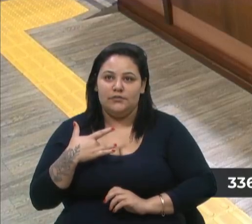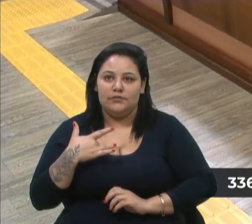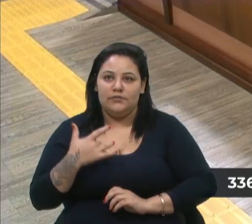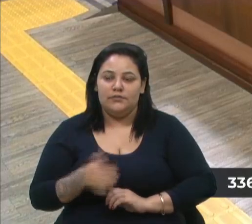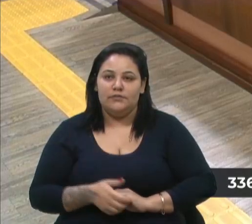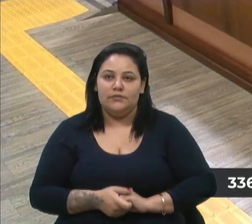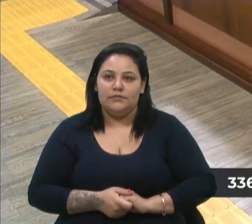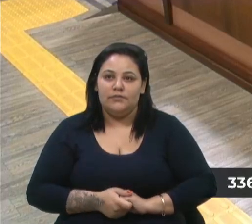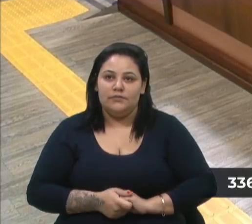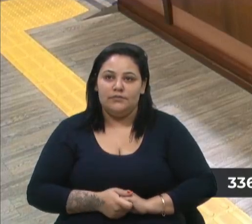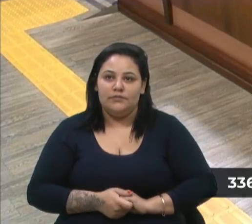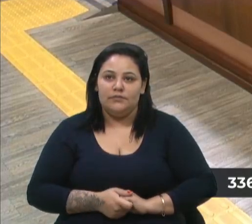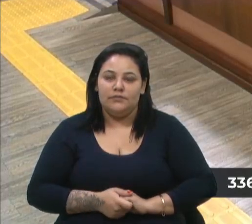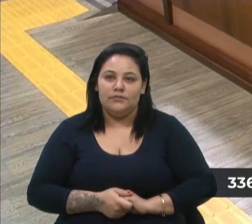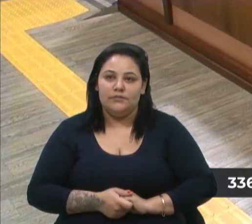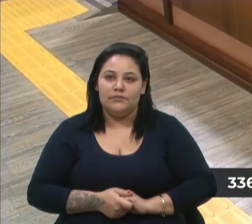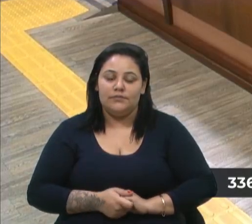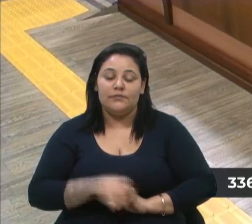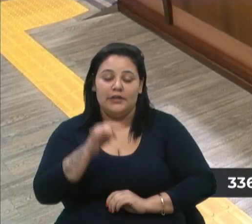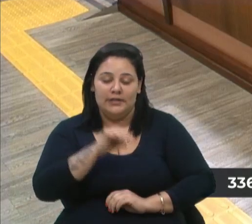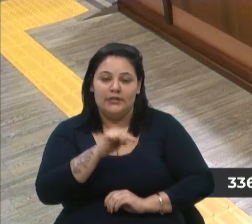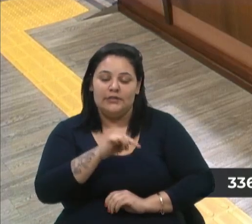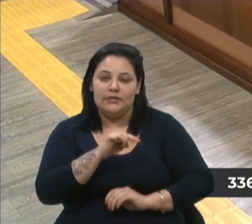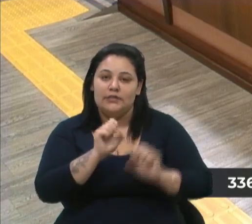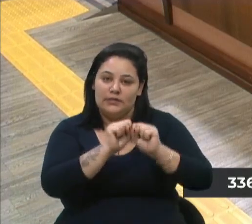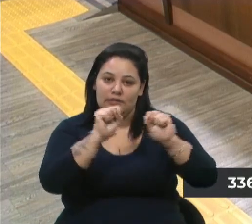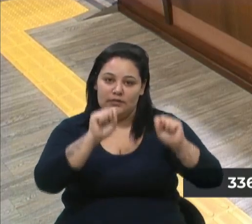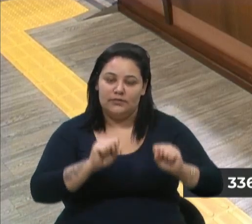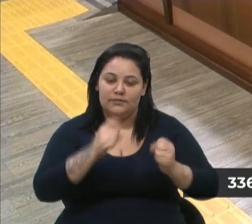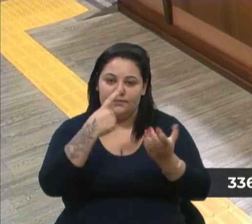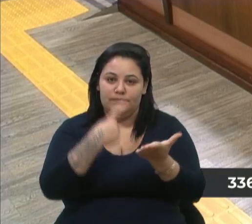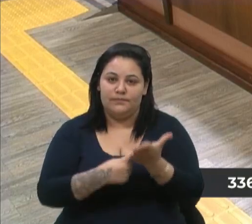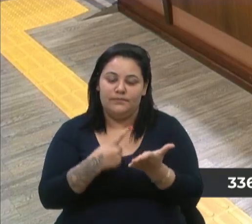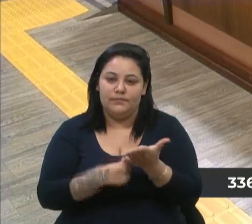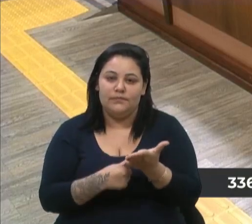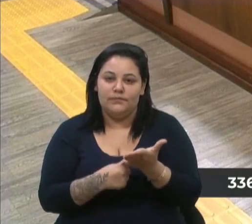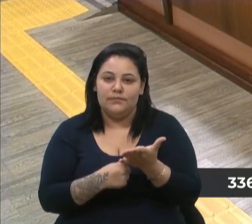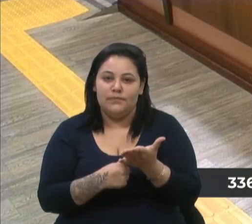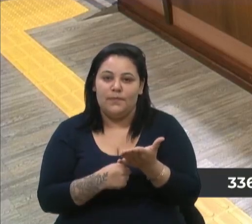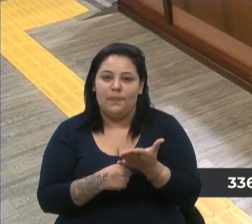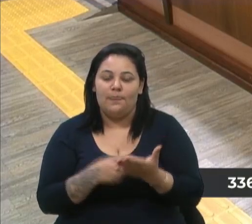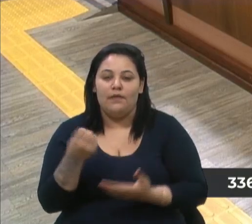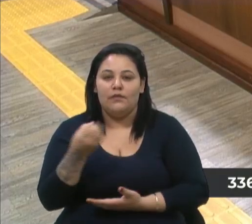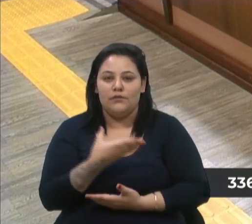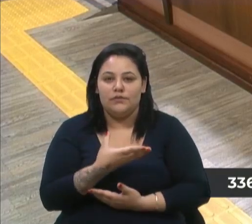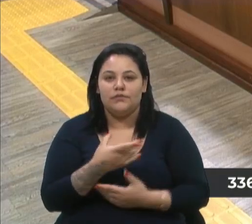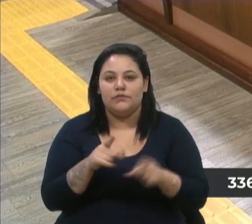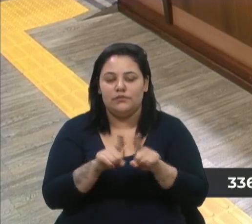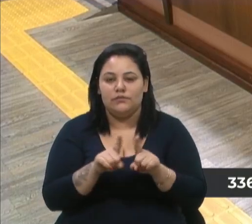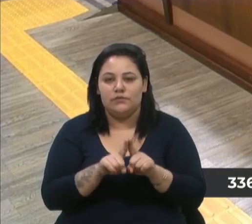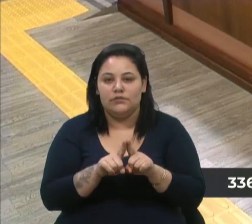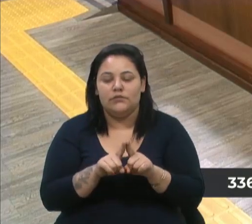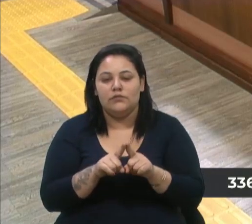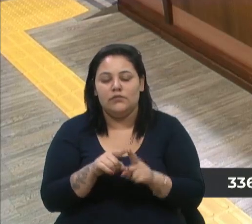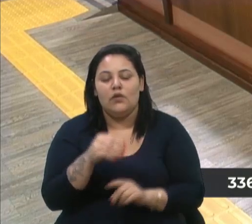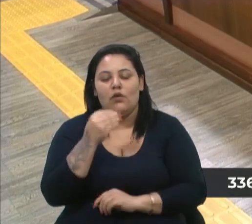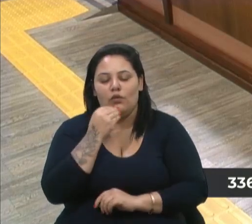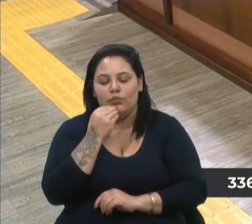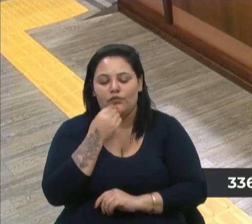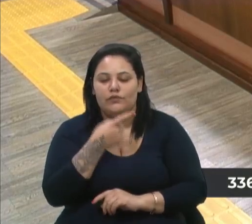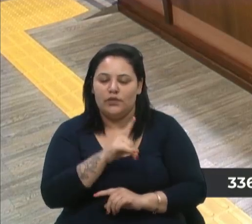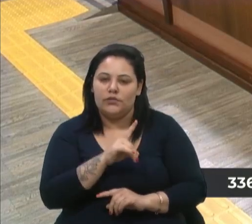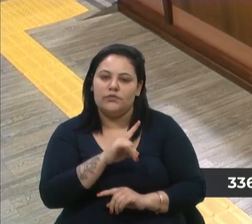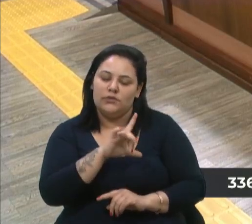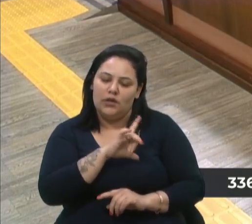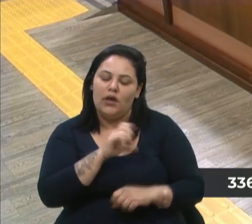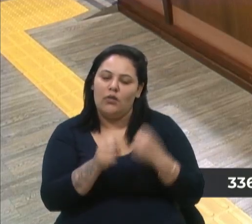sociedade. Esse sistema de agendamento, ele é novo e, evidentemente, que vai estar sofrendo